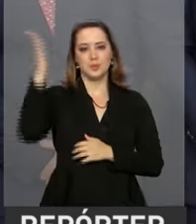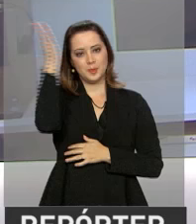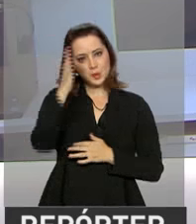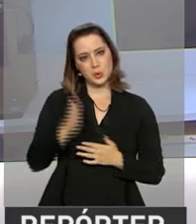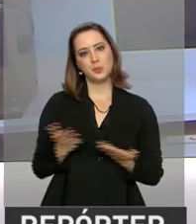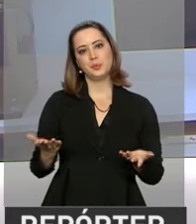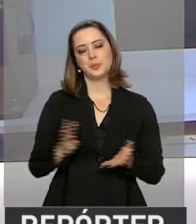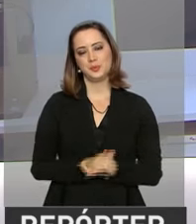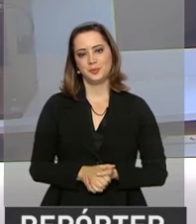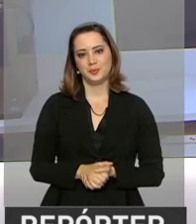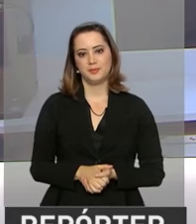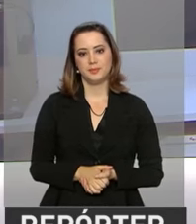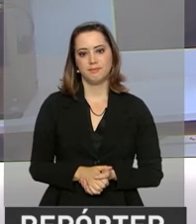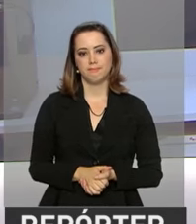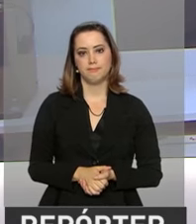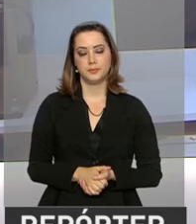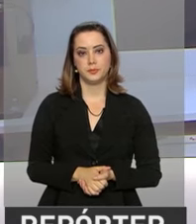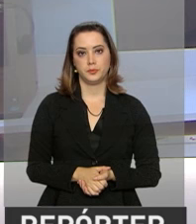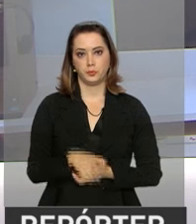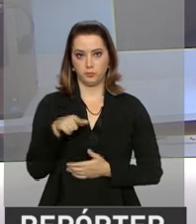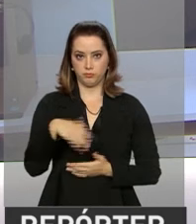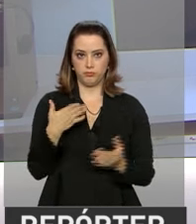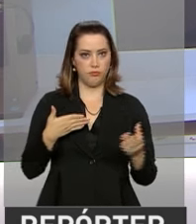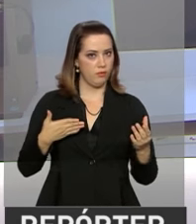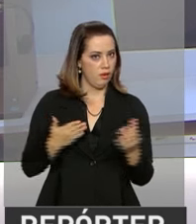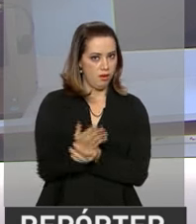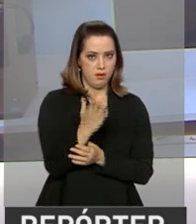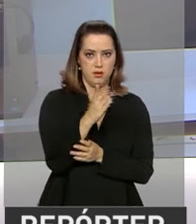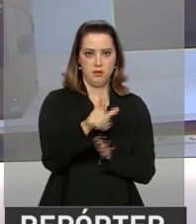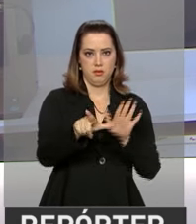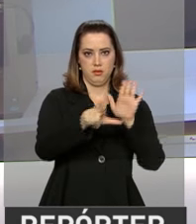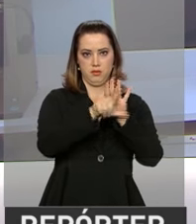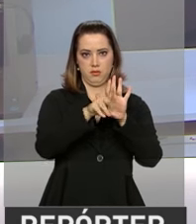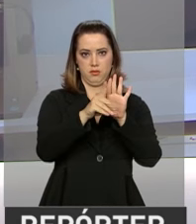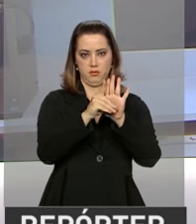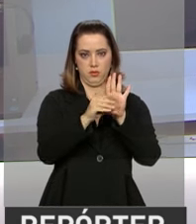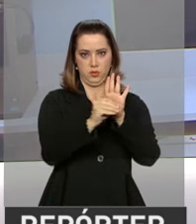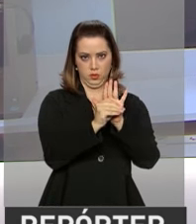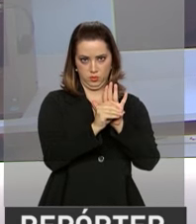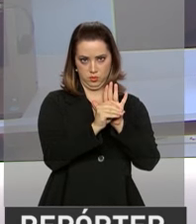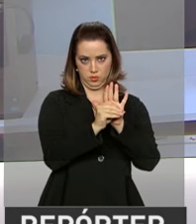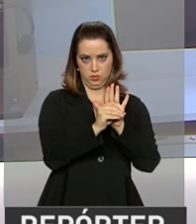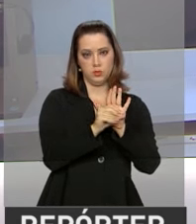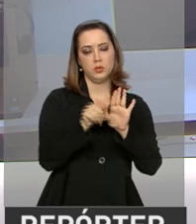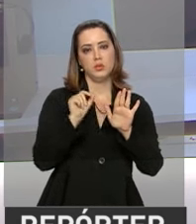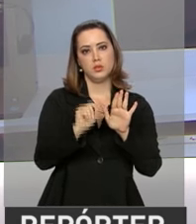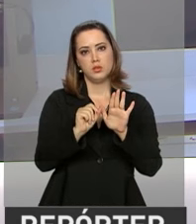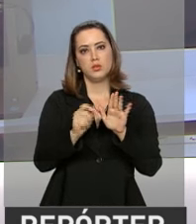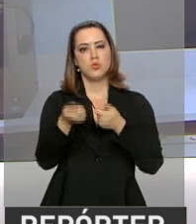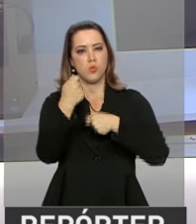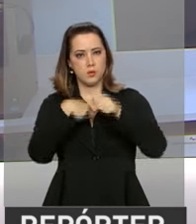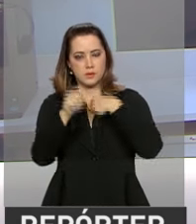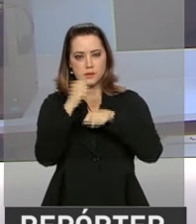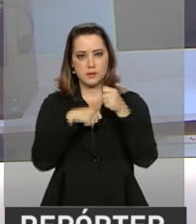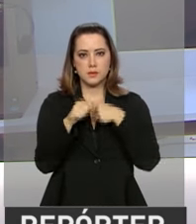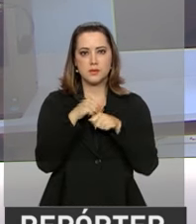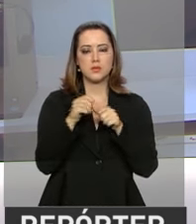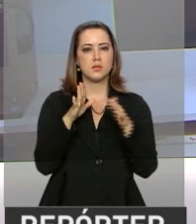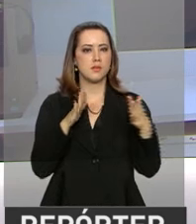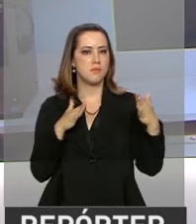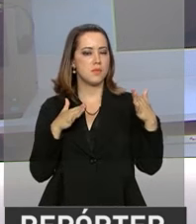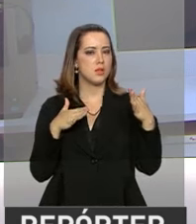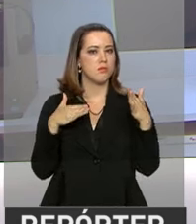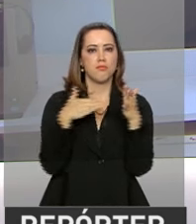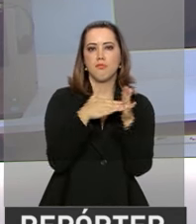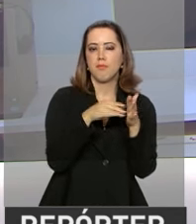nosso país. A aprovação da LDO, a lei de diretrizes orçamentárias, que estabelece metas e